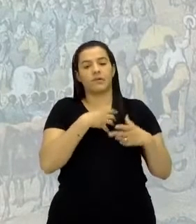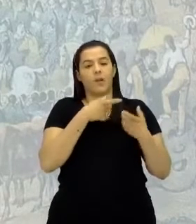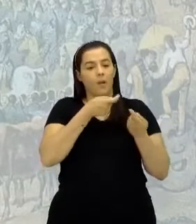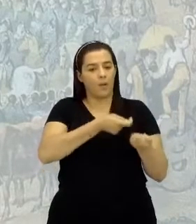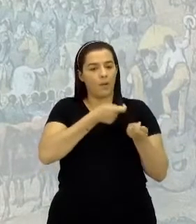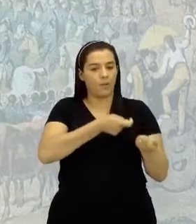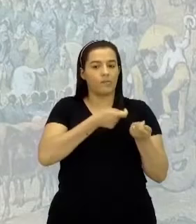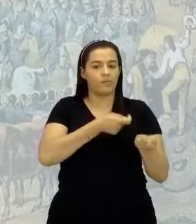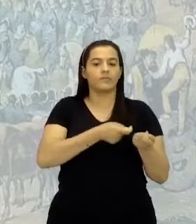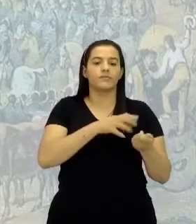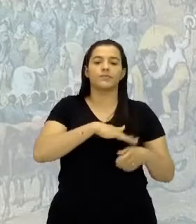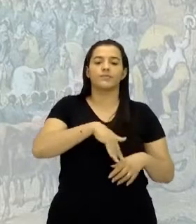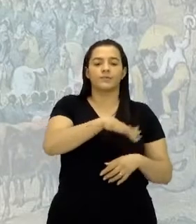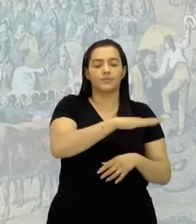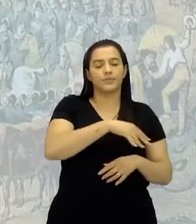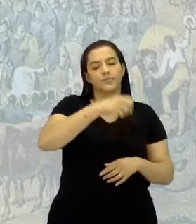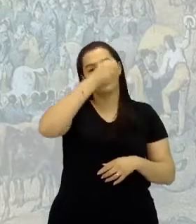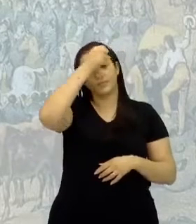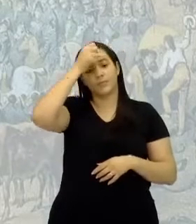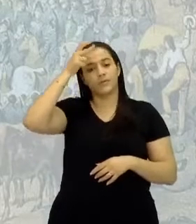sentiam em relação aos prefeitos.